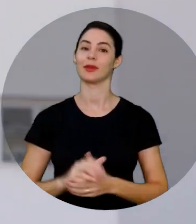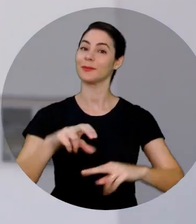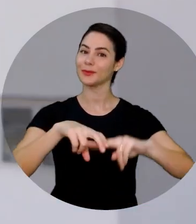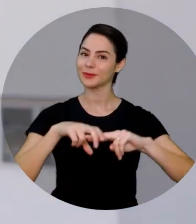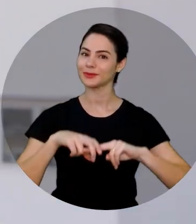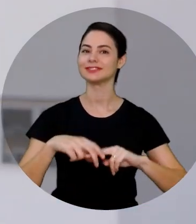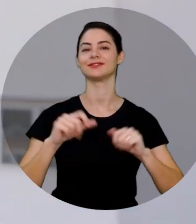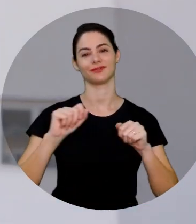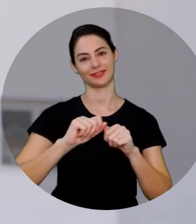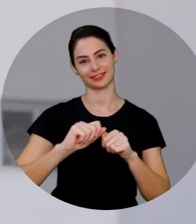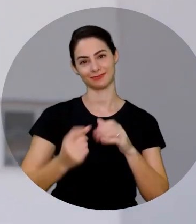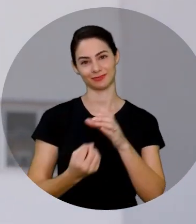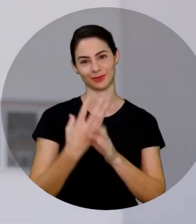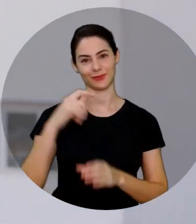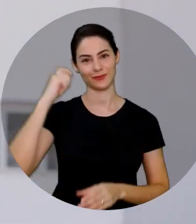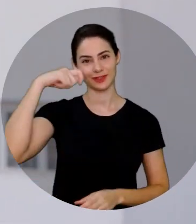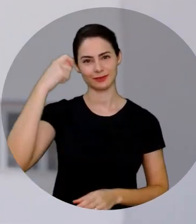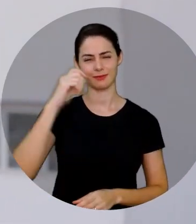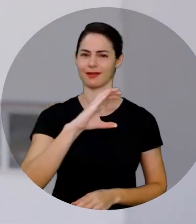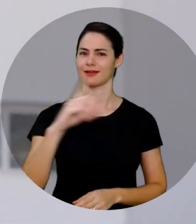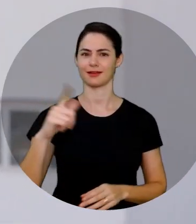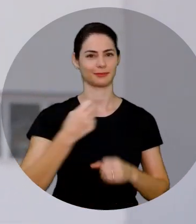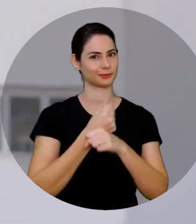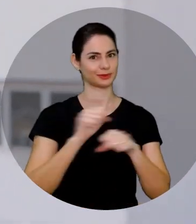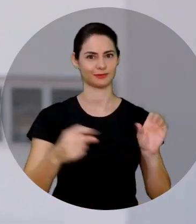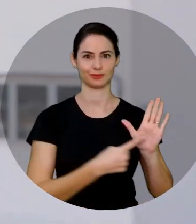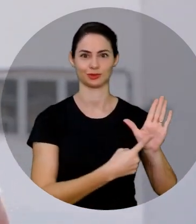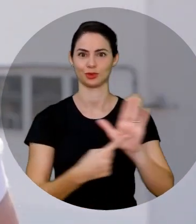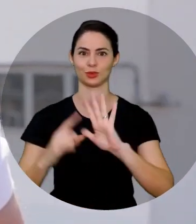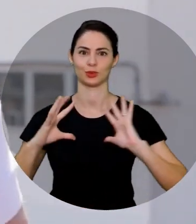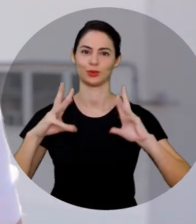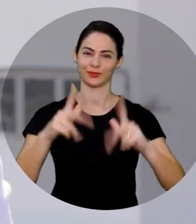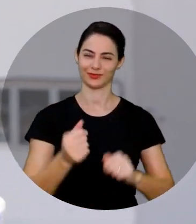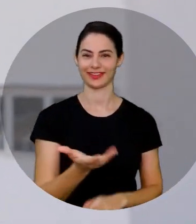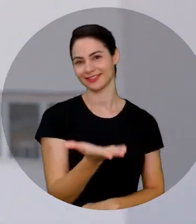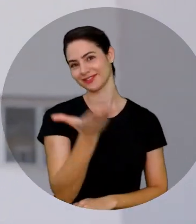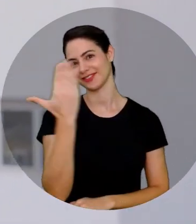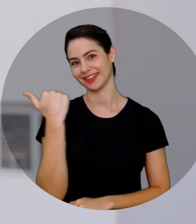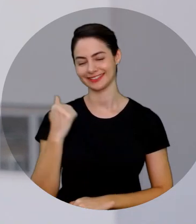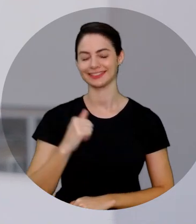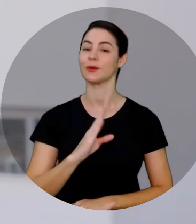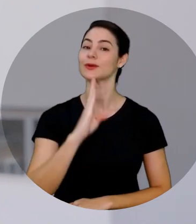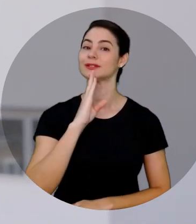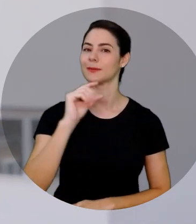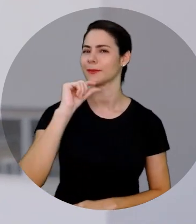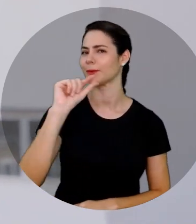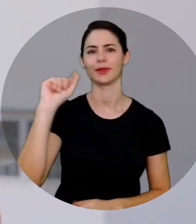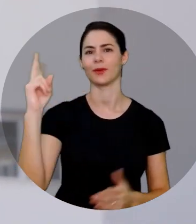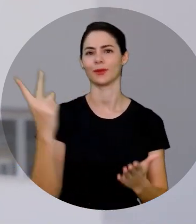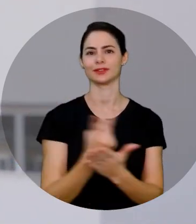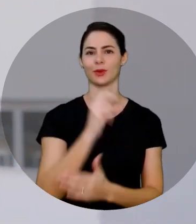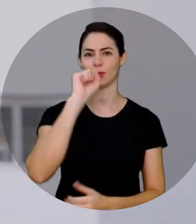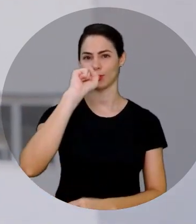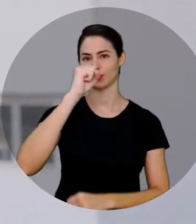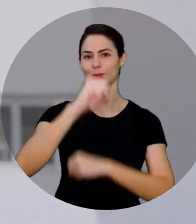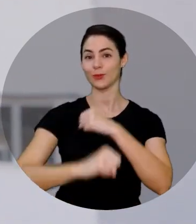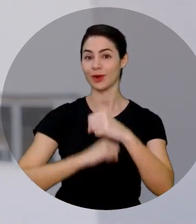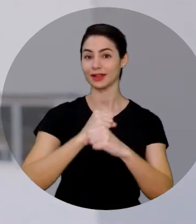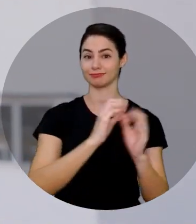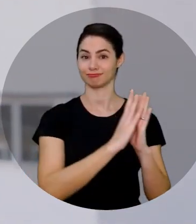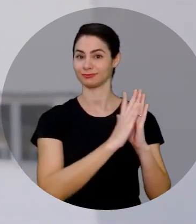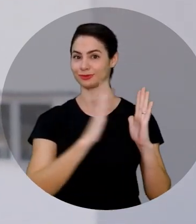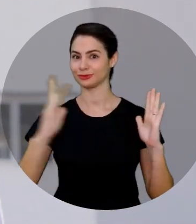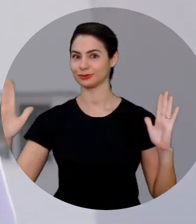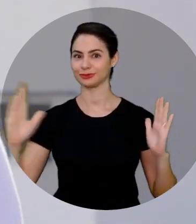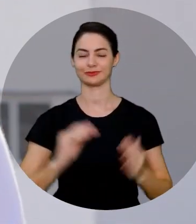infraestrutura. E é por isso que a gente fez esse vídeo, mas é lógico que seria impossível mostrar tudo. Então vem com a gente, vem conhecer um pouquinho do que